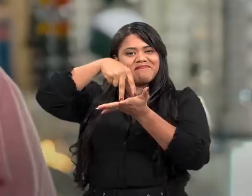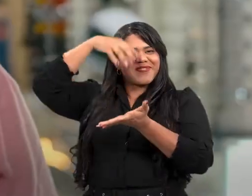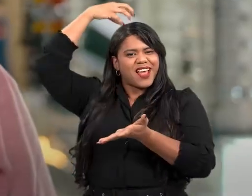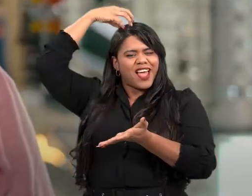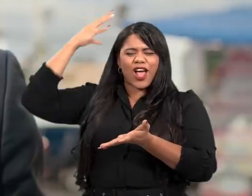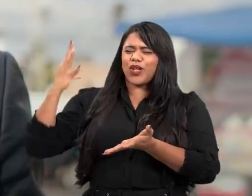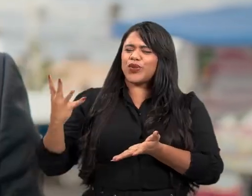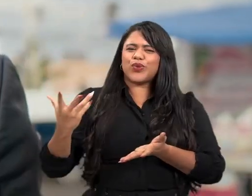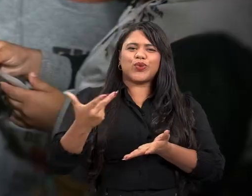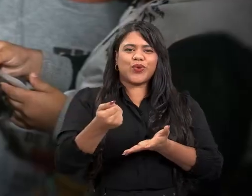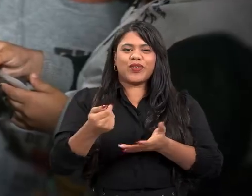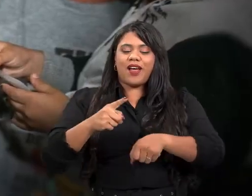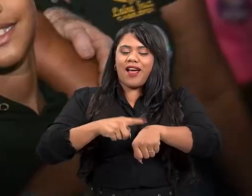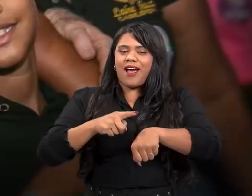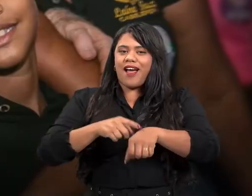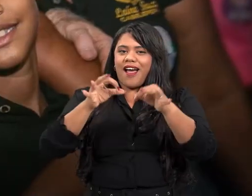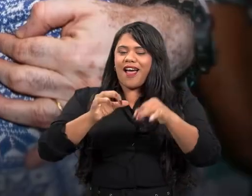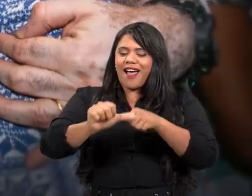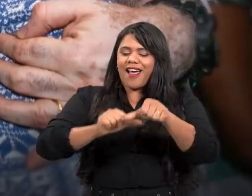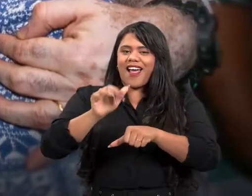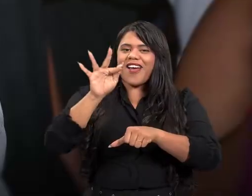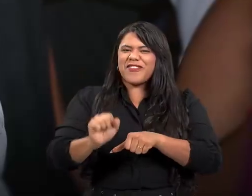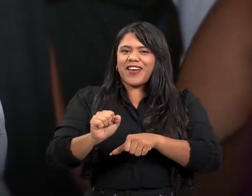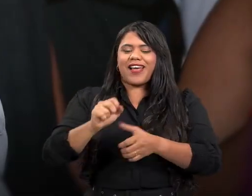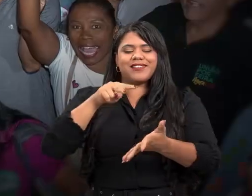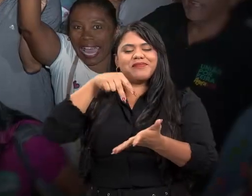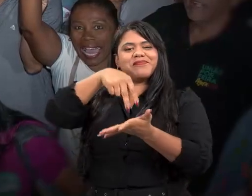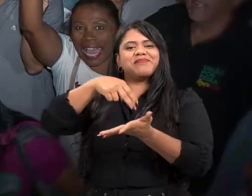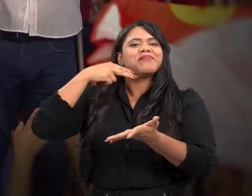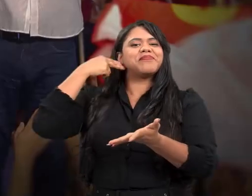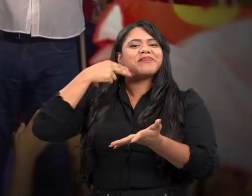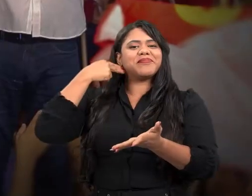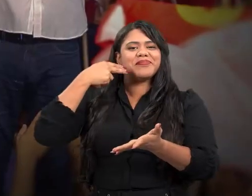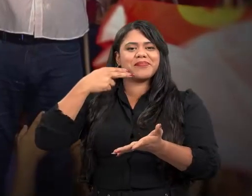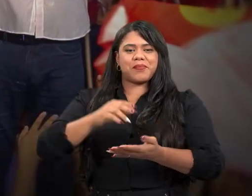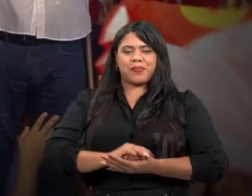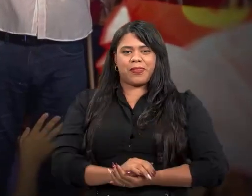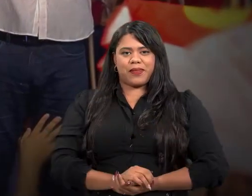do sertão é de todos. Chegou a hora de Feira mudar. Chegou a hora de Zé Neto